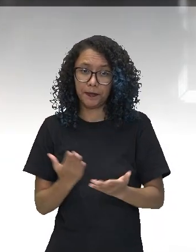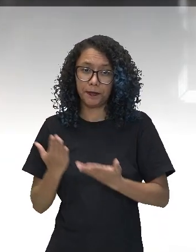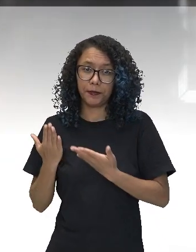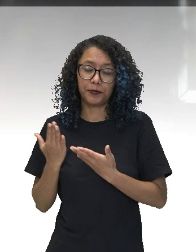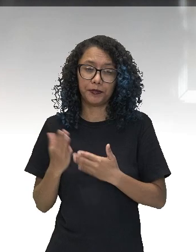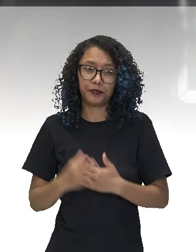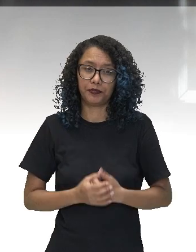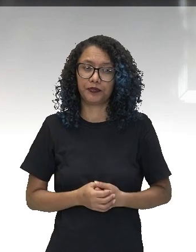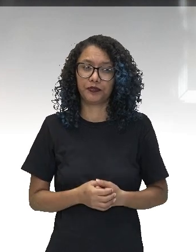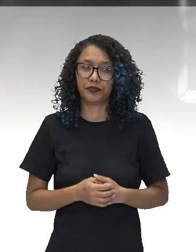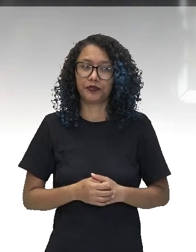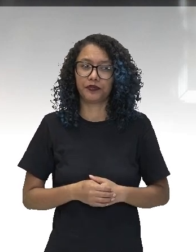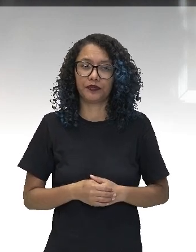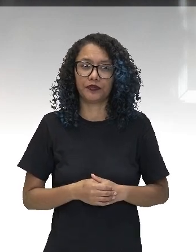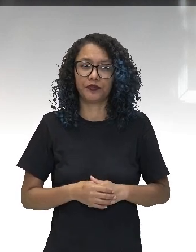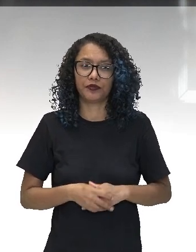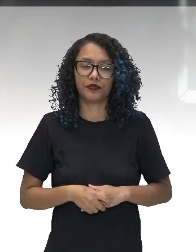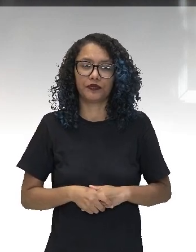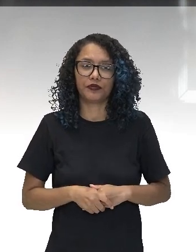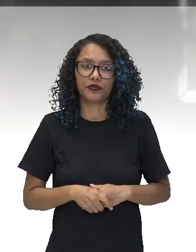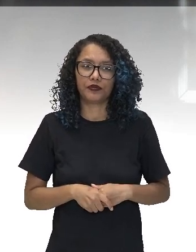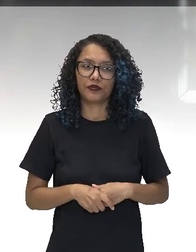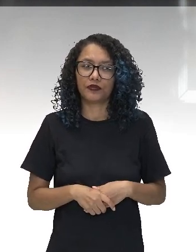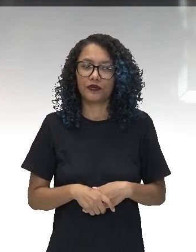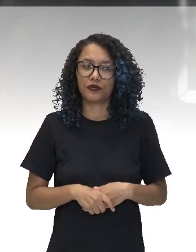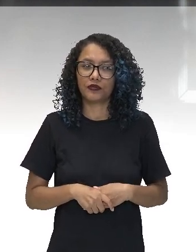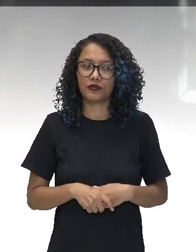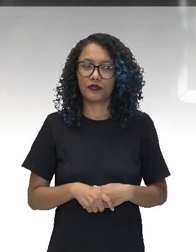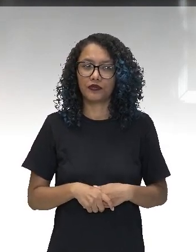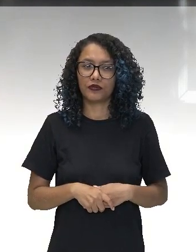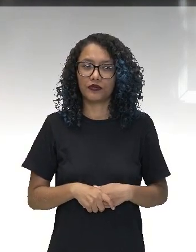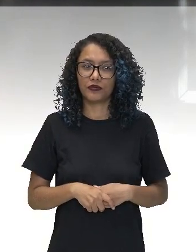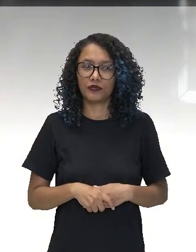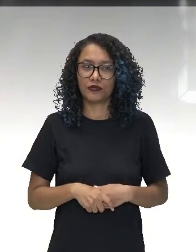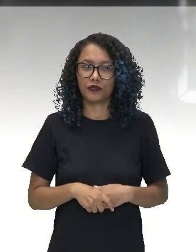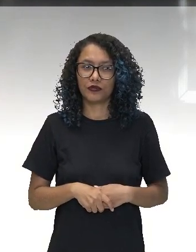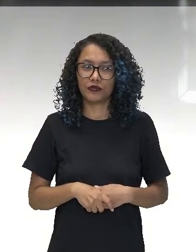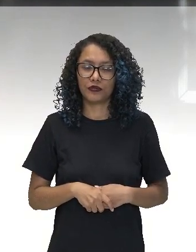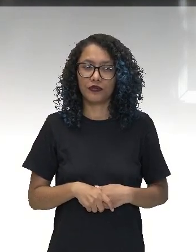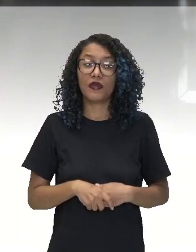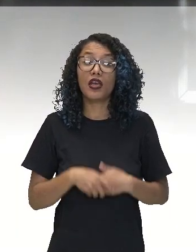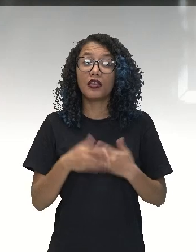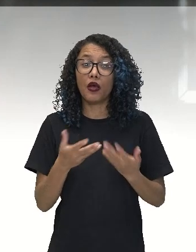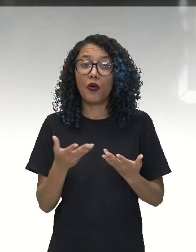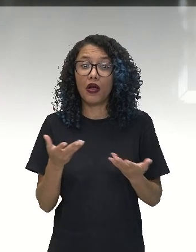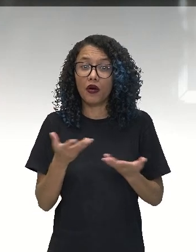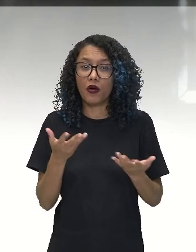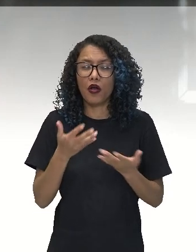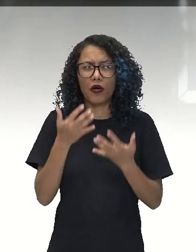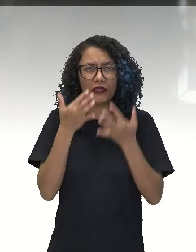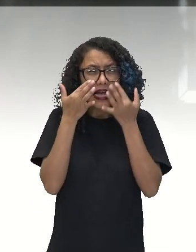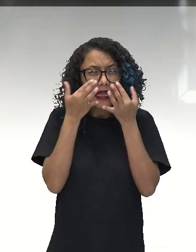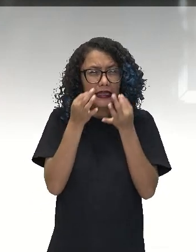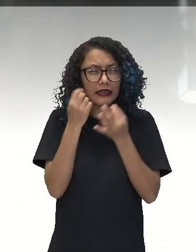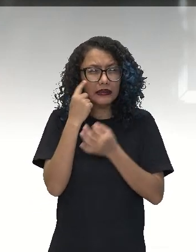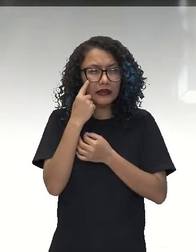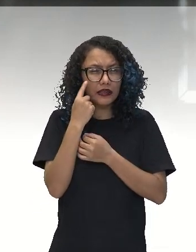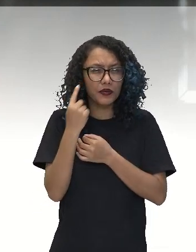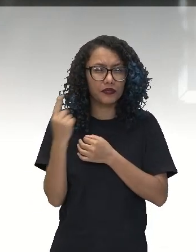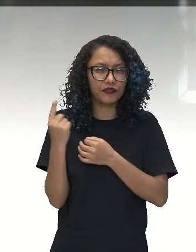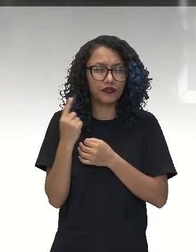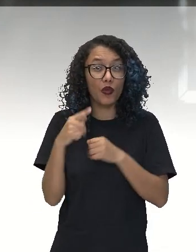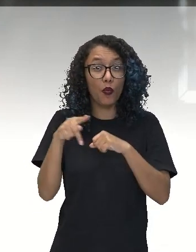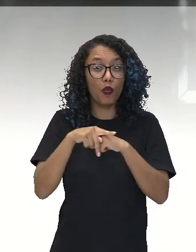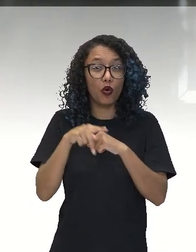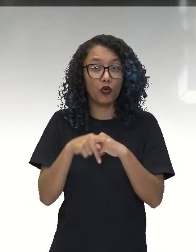profesor. No lo veo hace mucho tiempo. Me gustaría que todos miraran este pronombre que